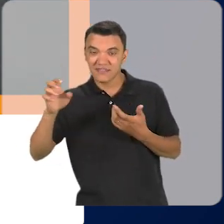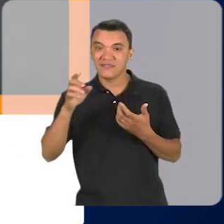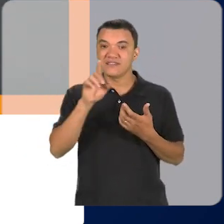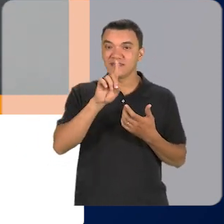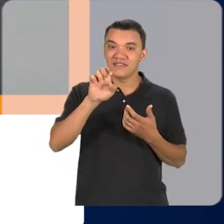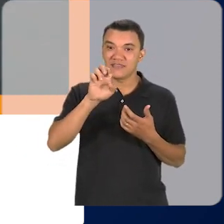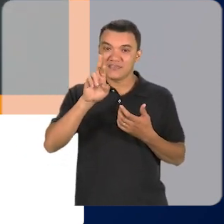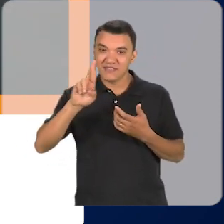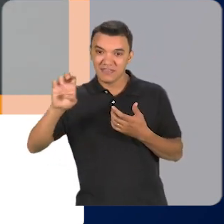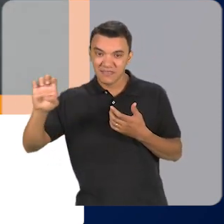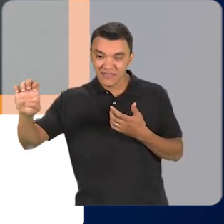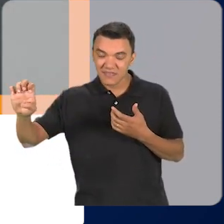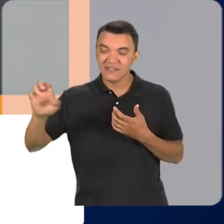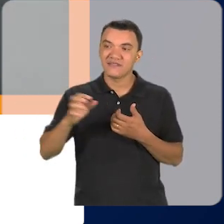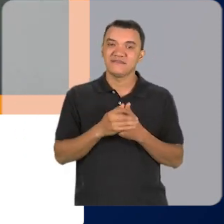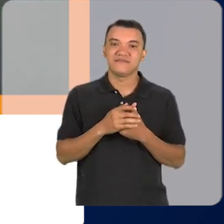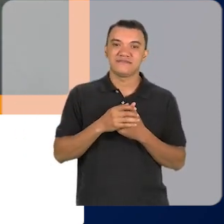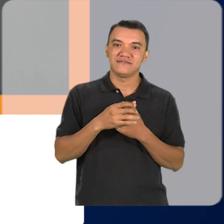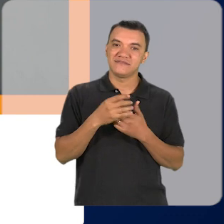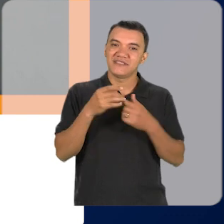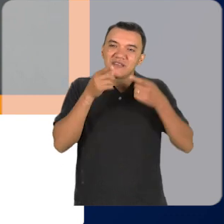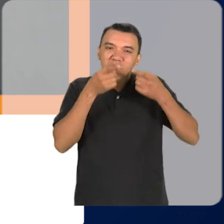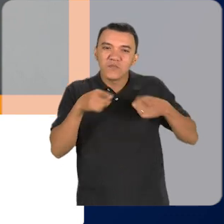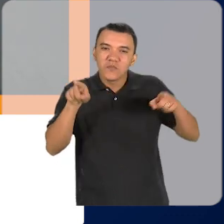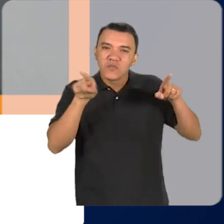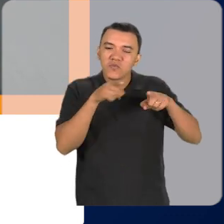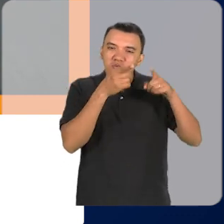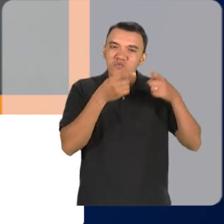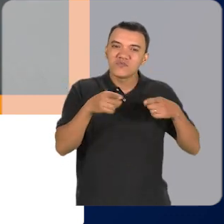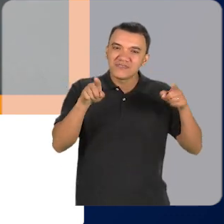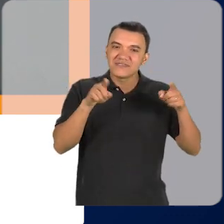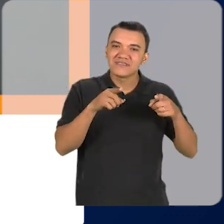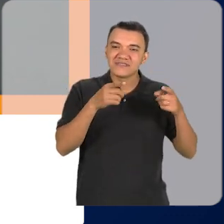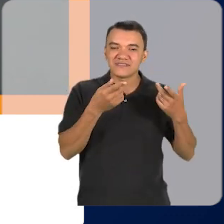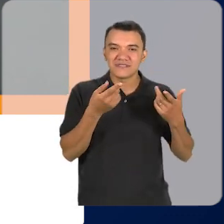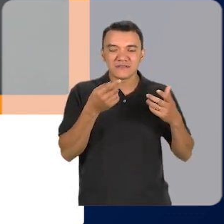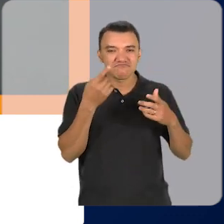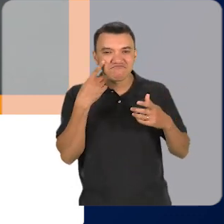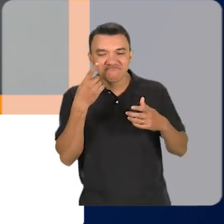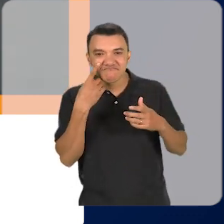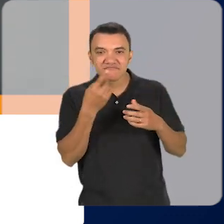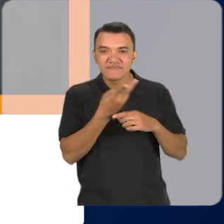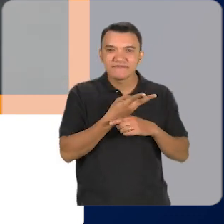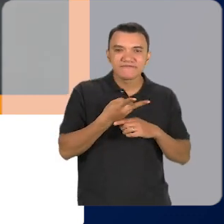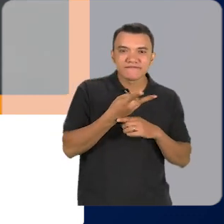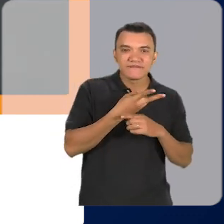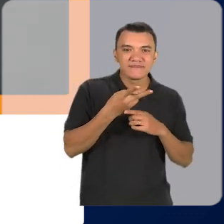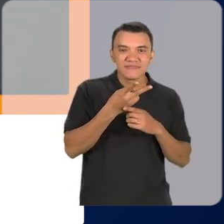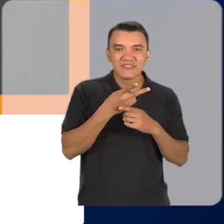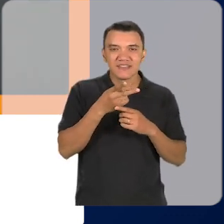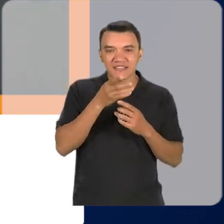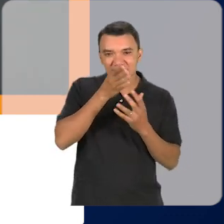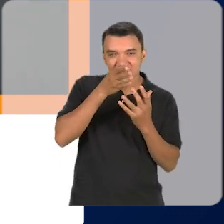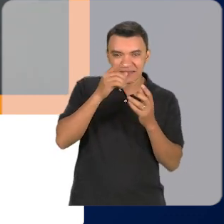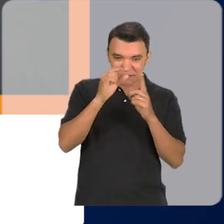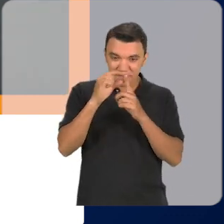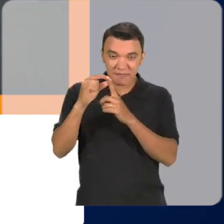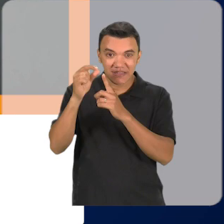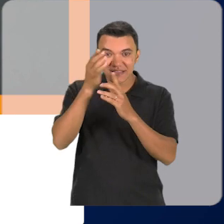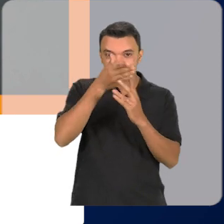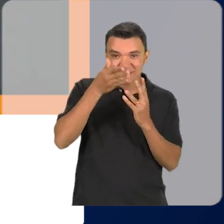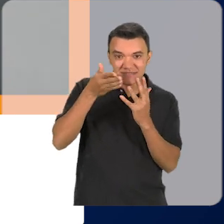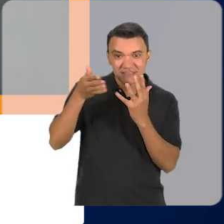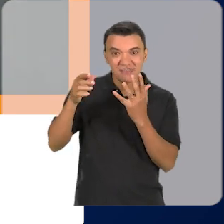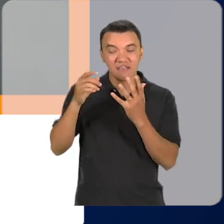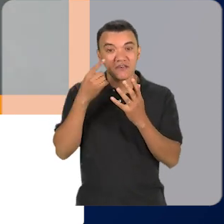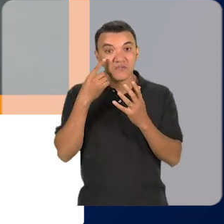sol. Então, como ele busca, né, essa puxada, né, essa extensão de algumas sílabas, né, de